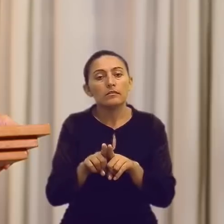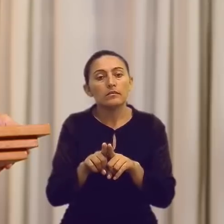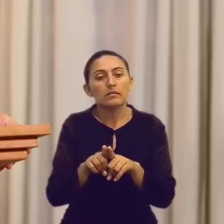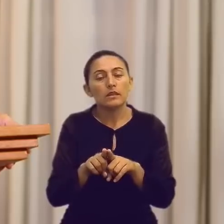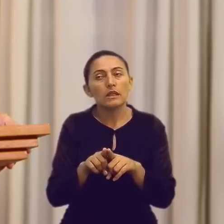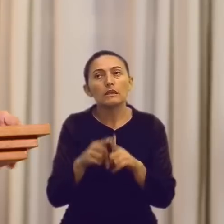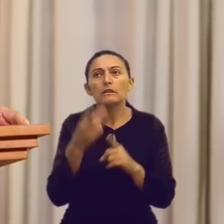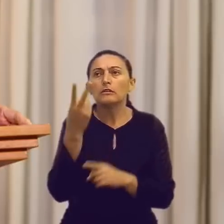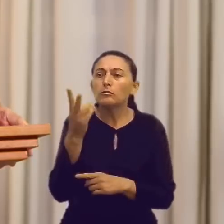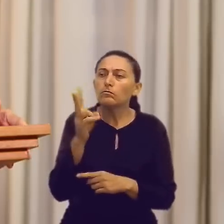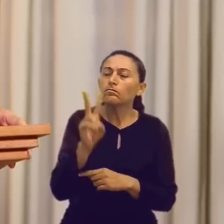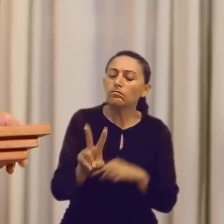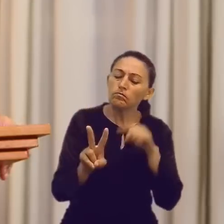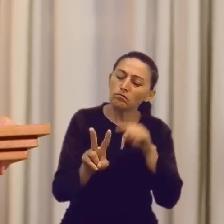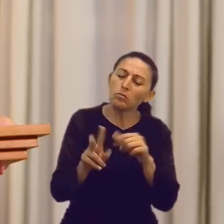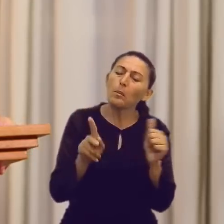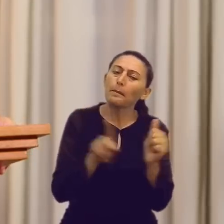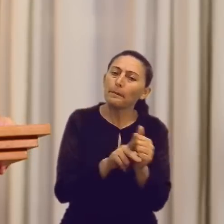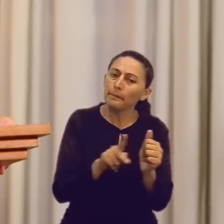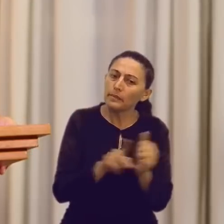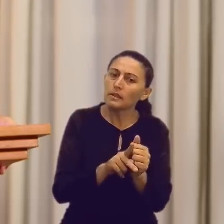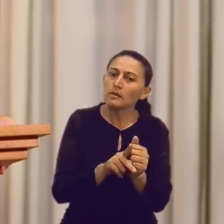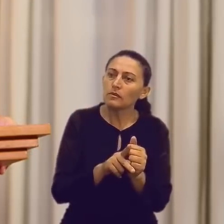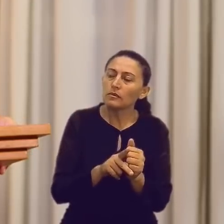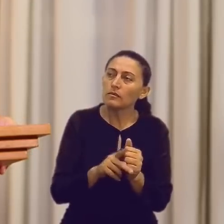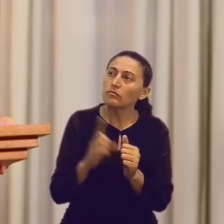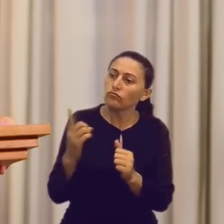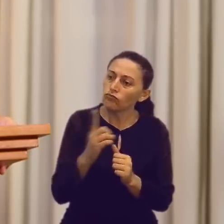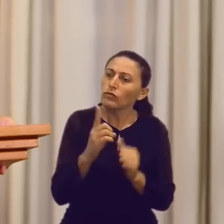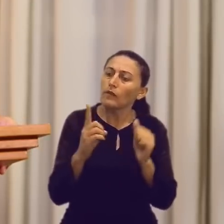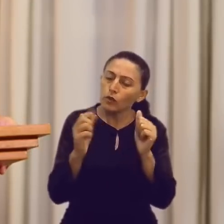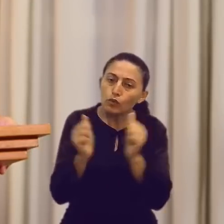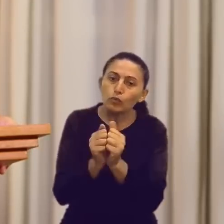vezes o próprio Pedro estava presente.